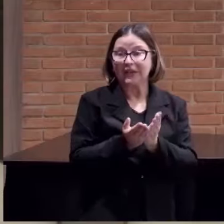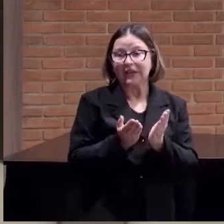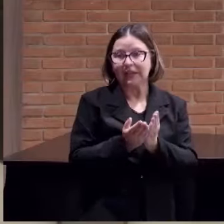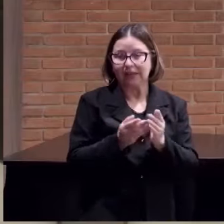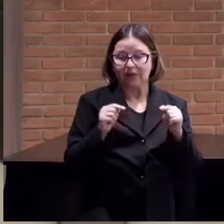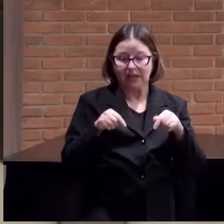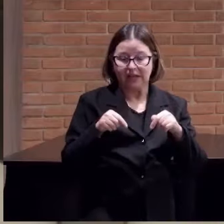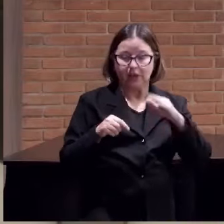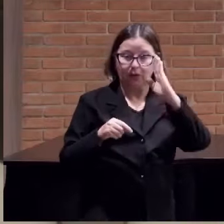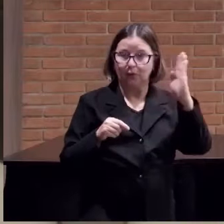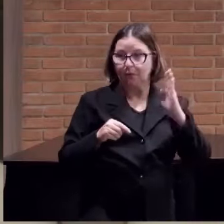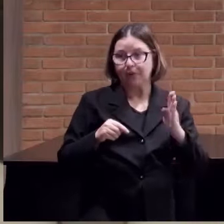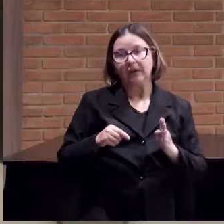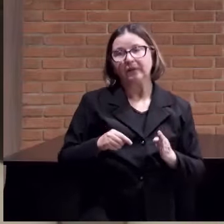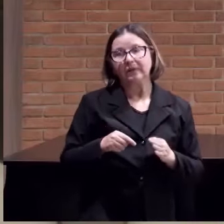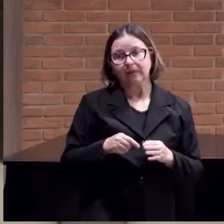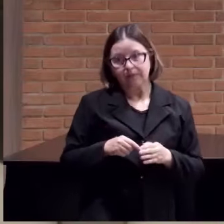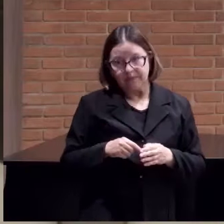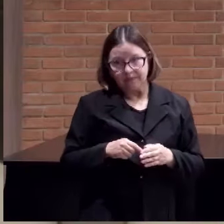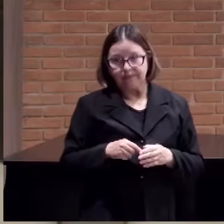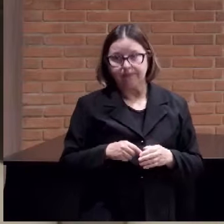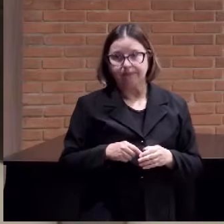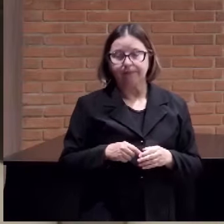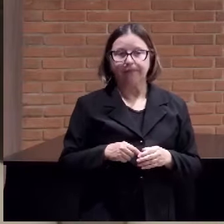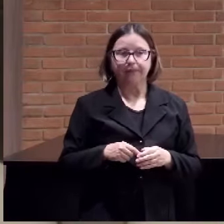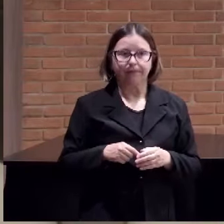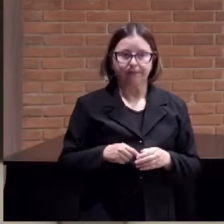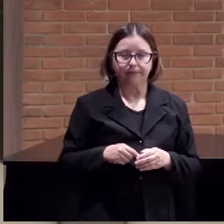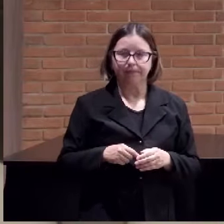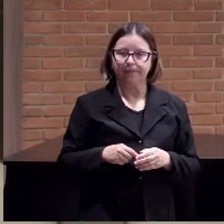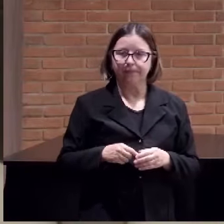arrepiar monge de pedra.